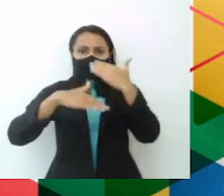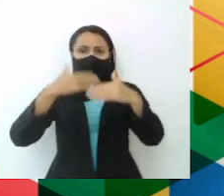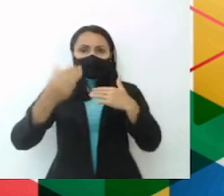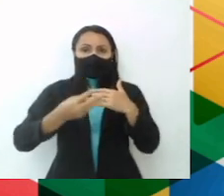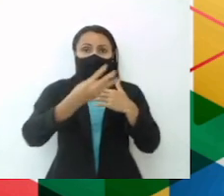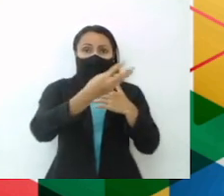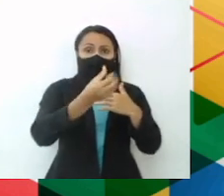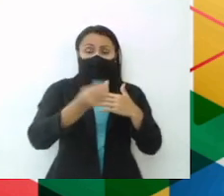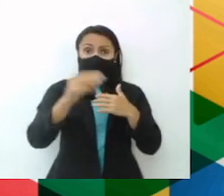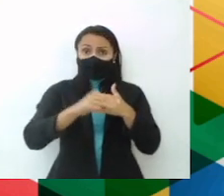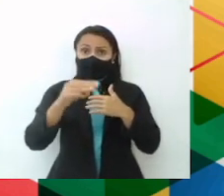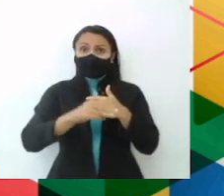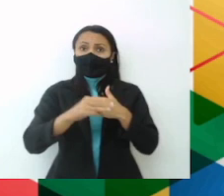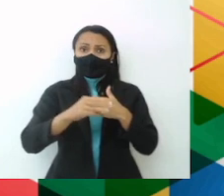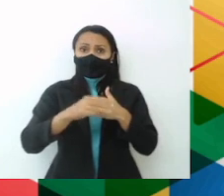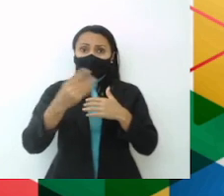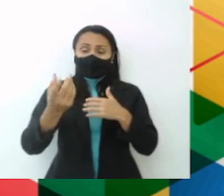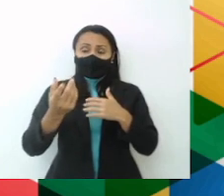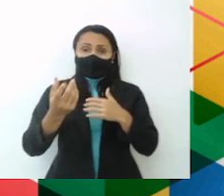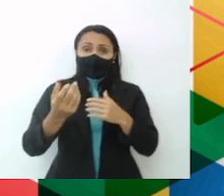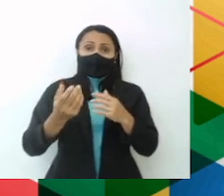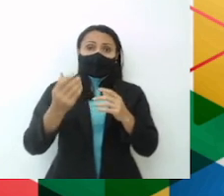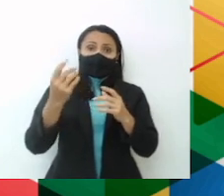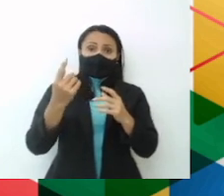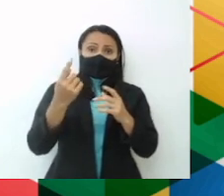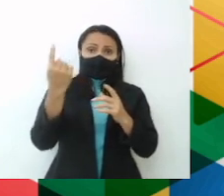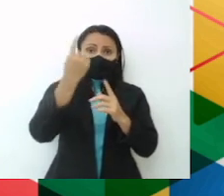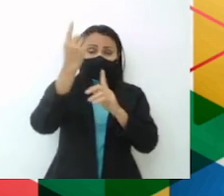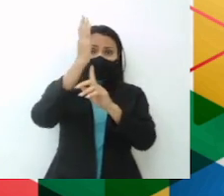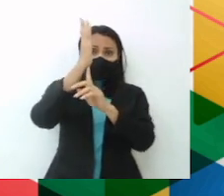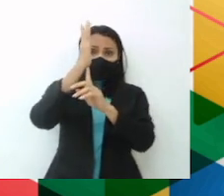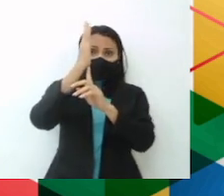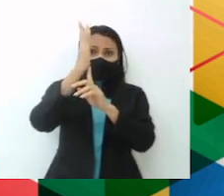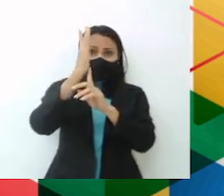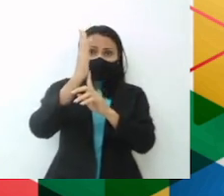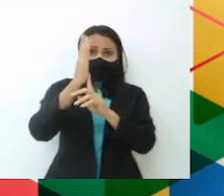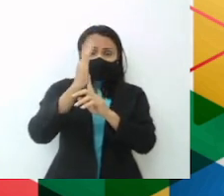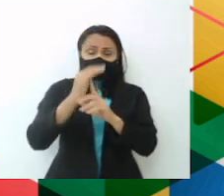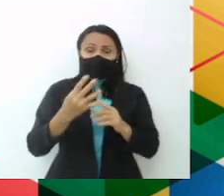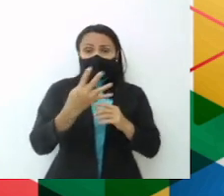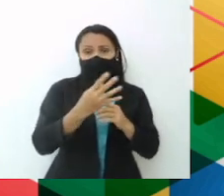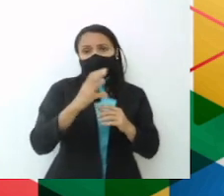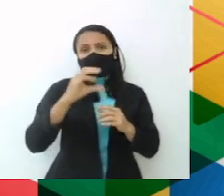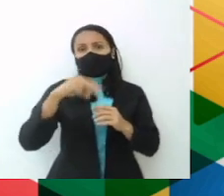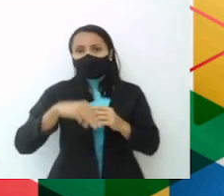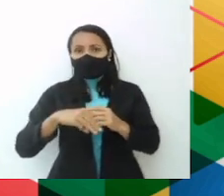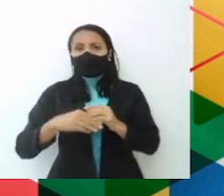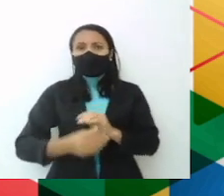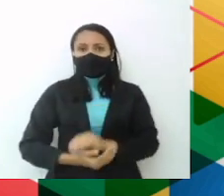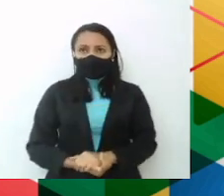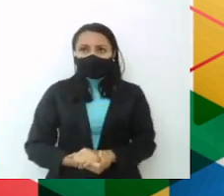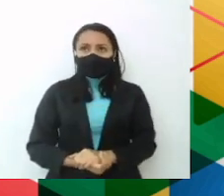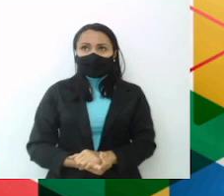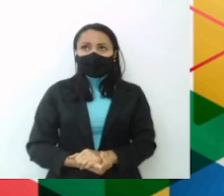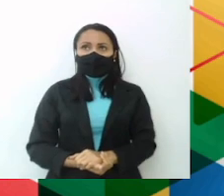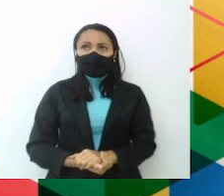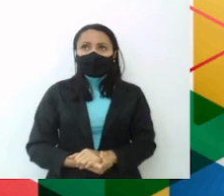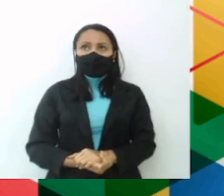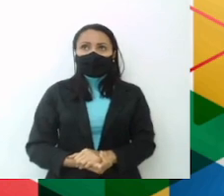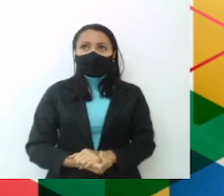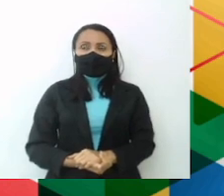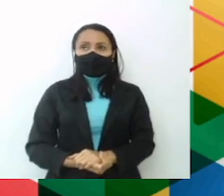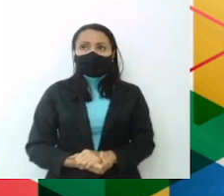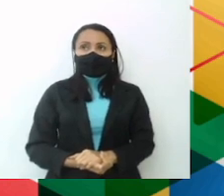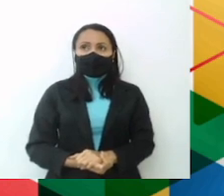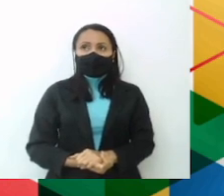36 minutos, a medida da altura dessa vela era de 4 centímetros. Então, para 4